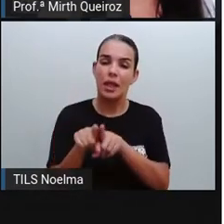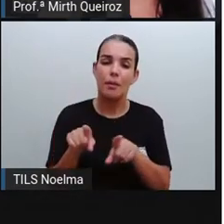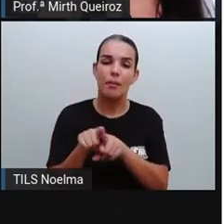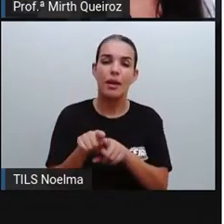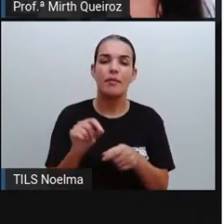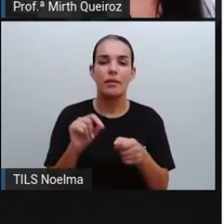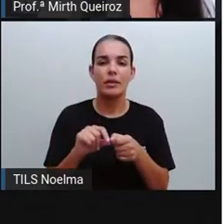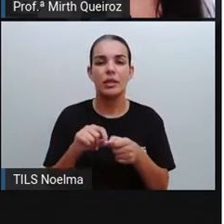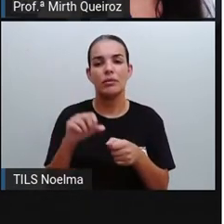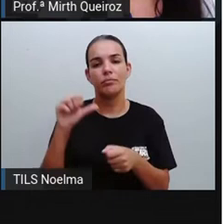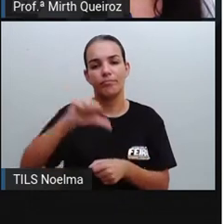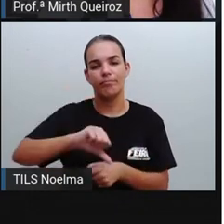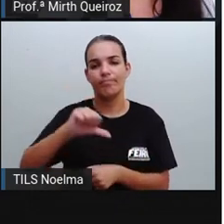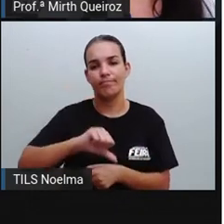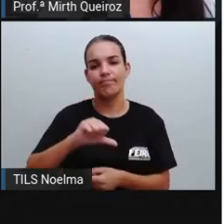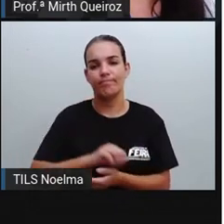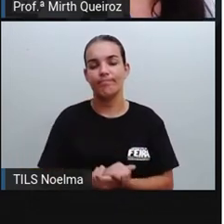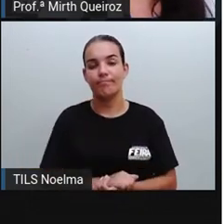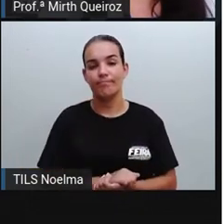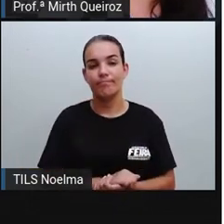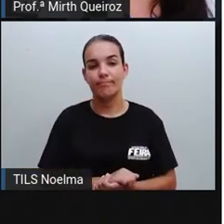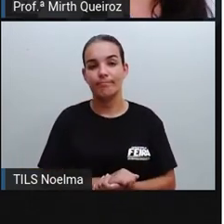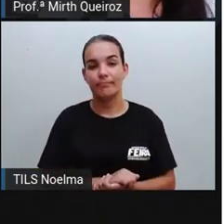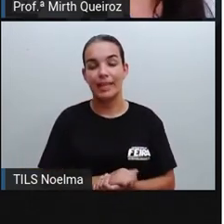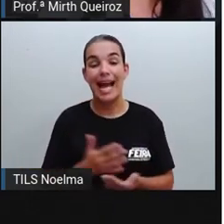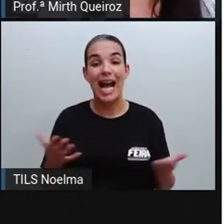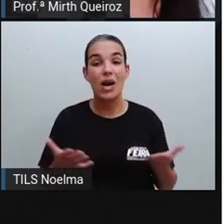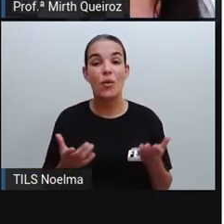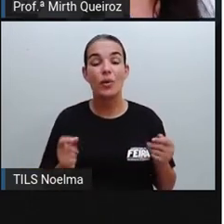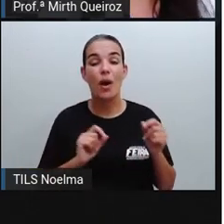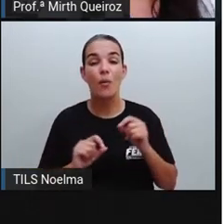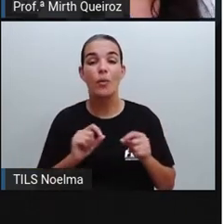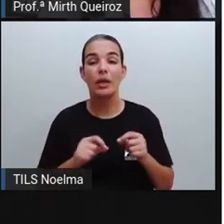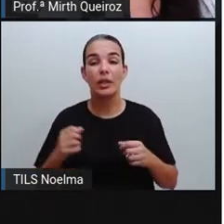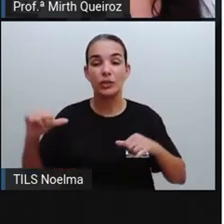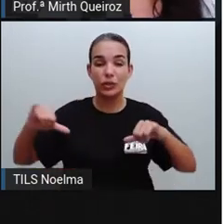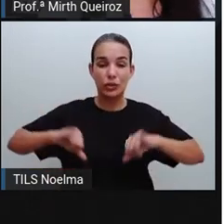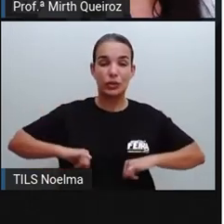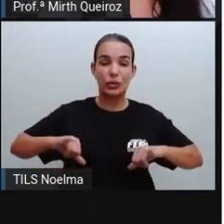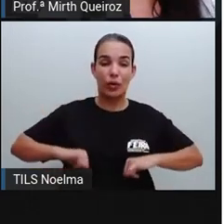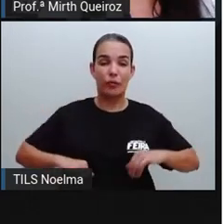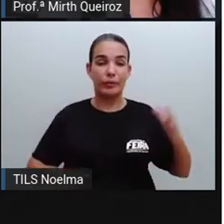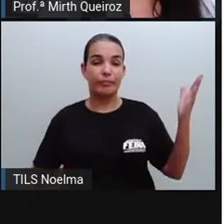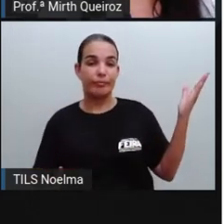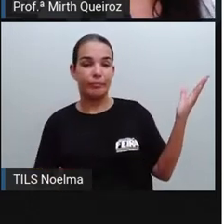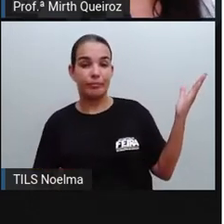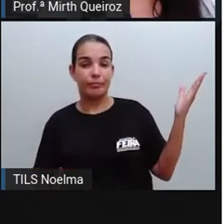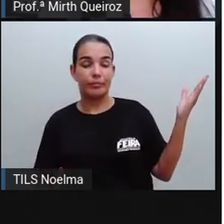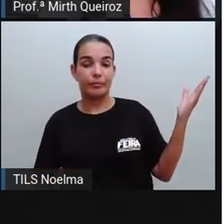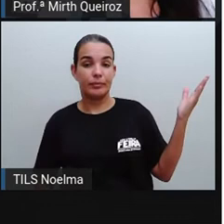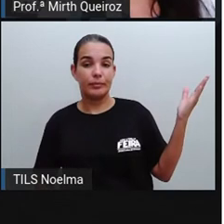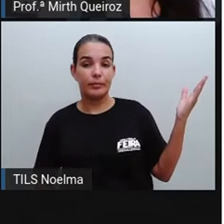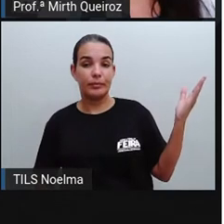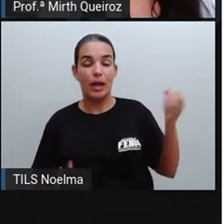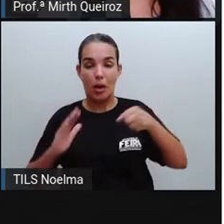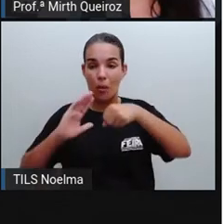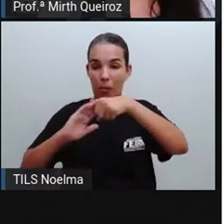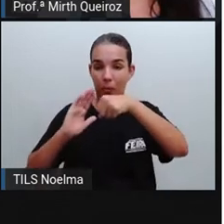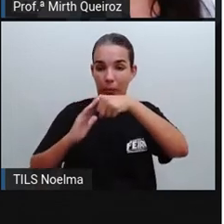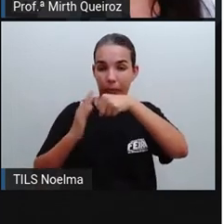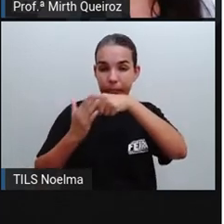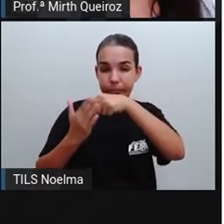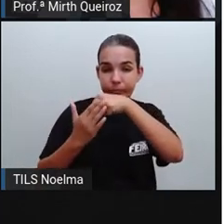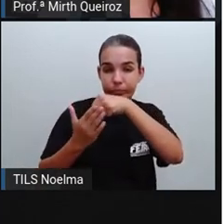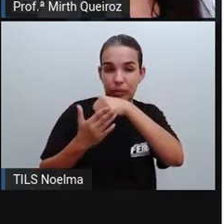natureza. E aí, que consequências são essas? Nas favelas, por exemplo, vai haver